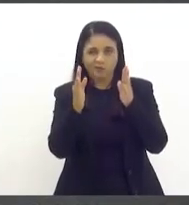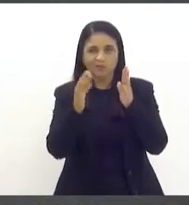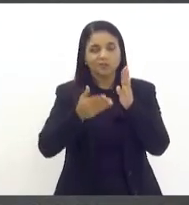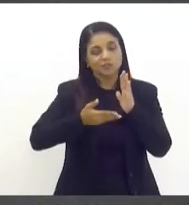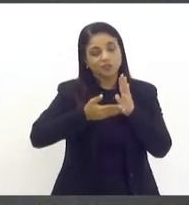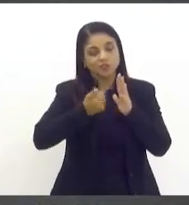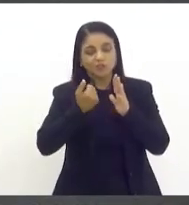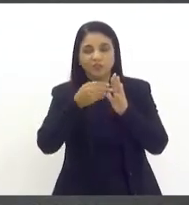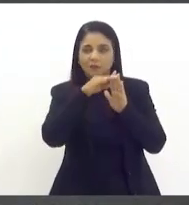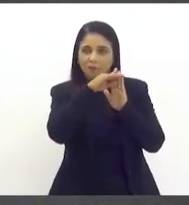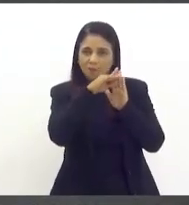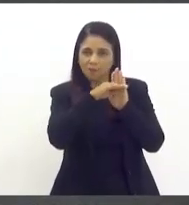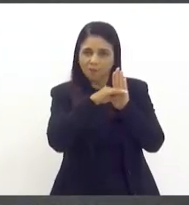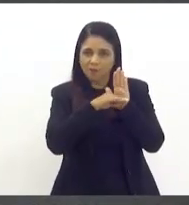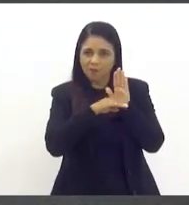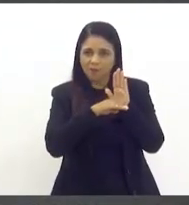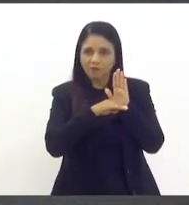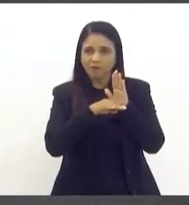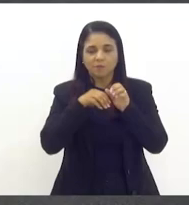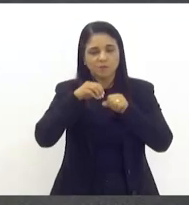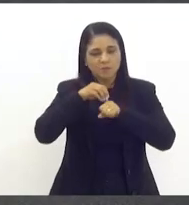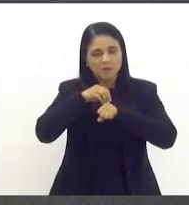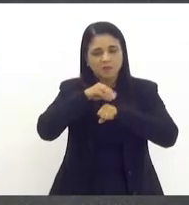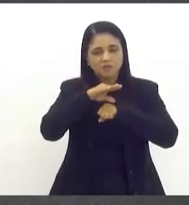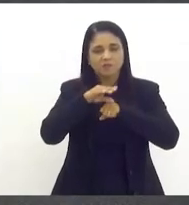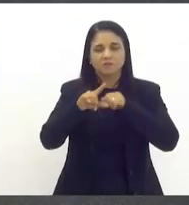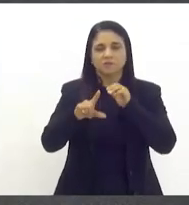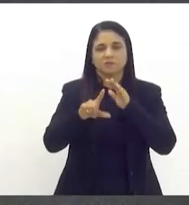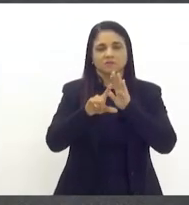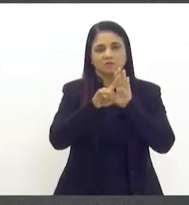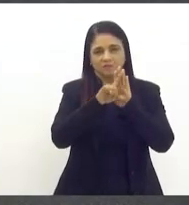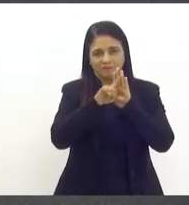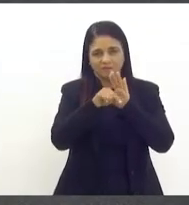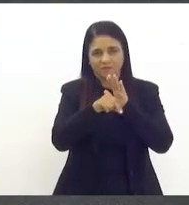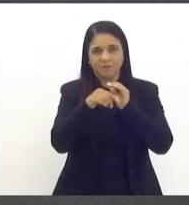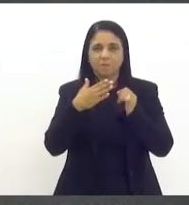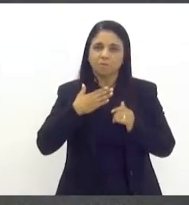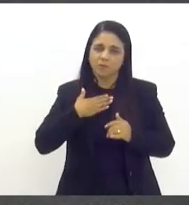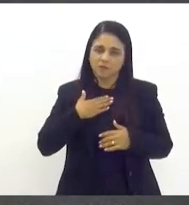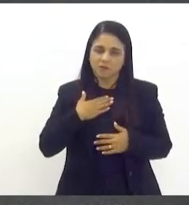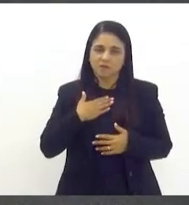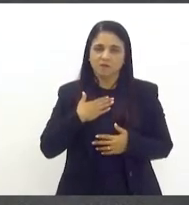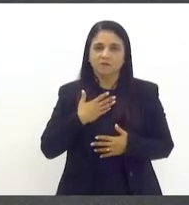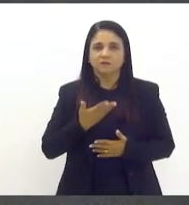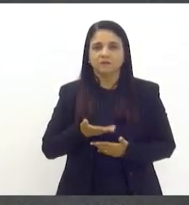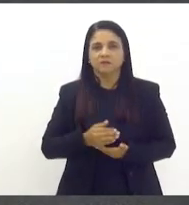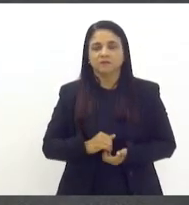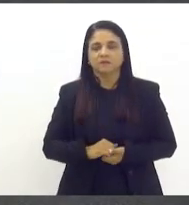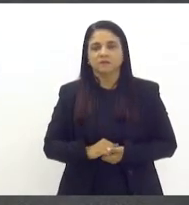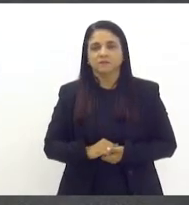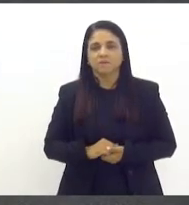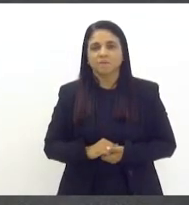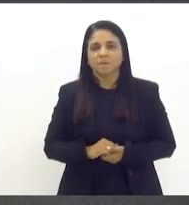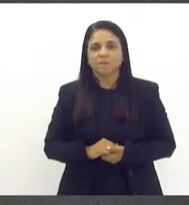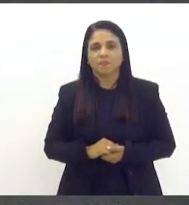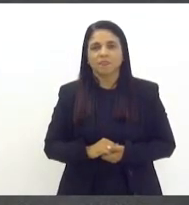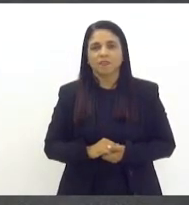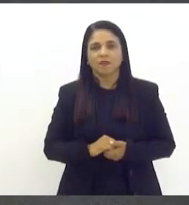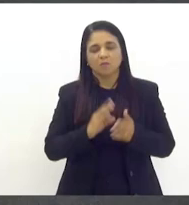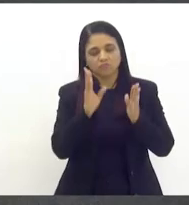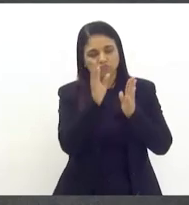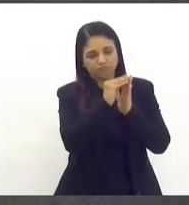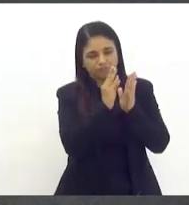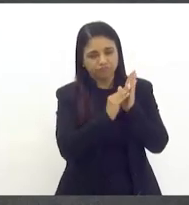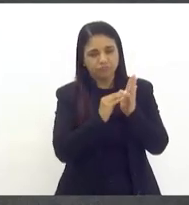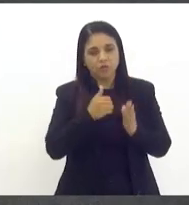retirei de pauta essa indicação Legislativa minha aluna que viria ser colocado de pauta agora